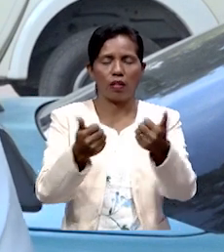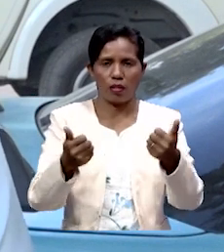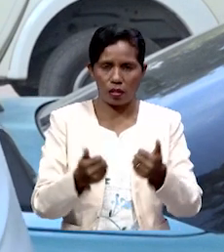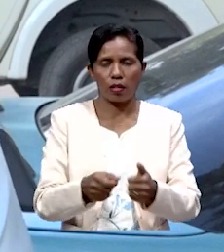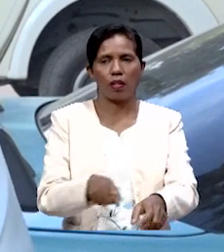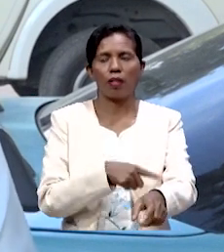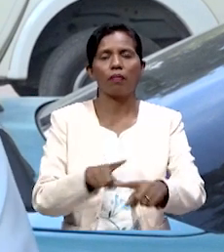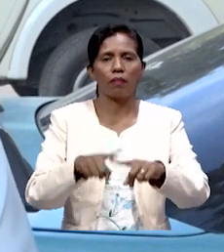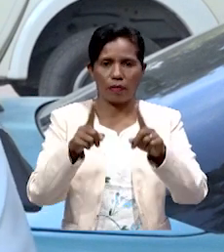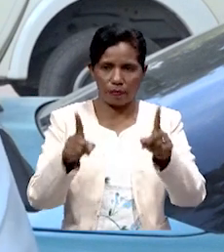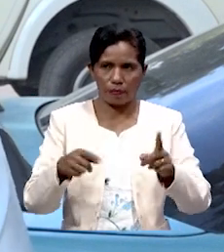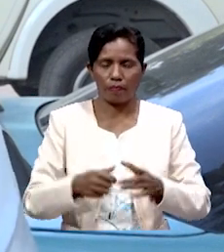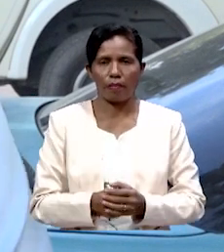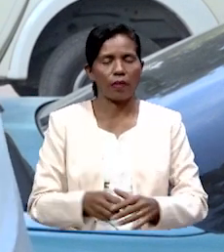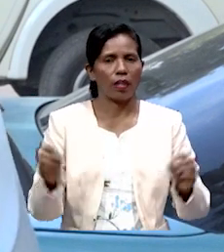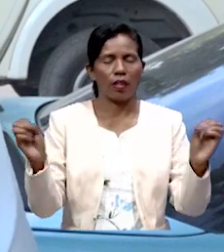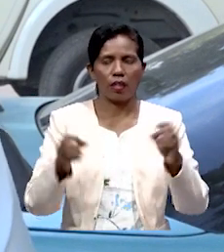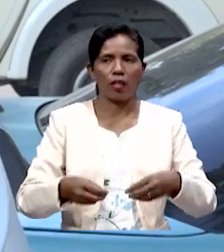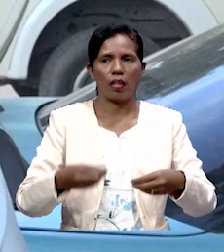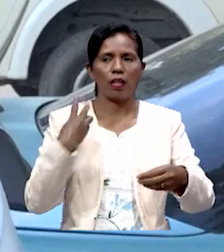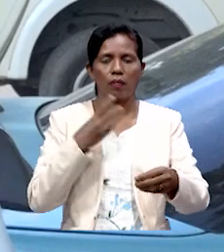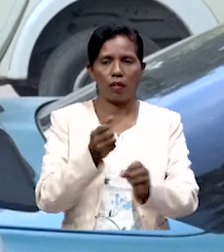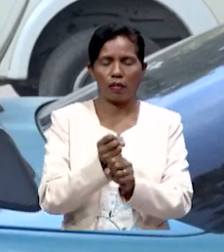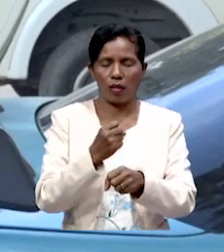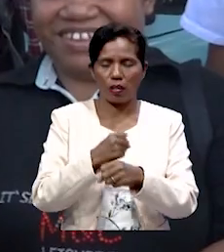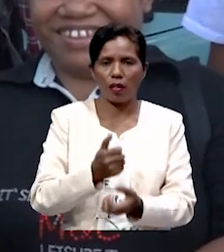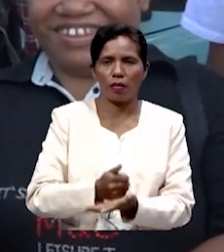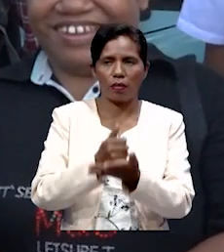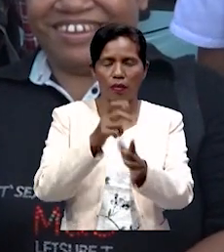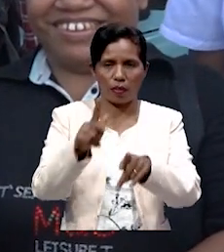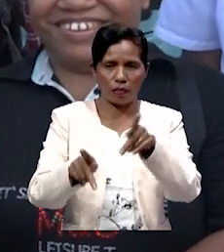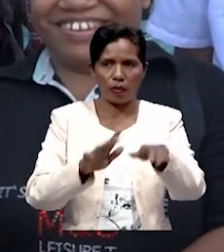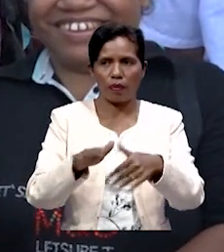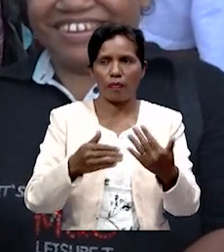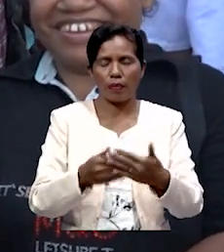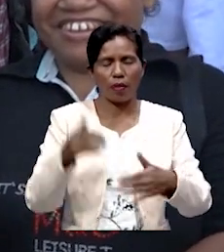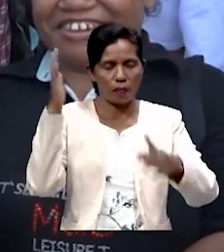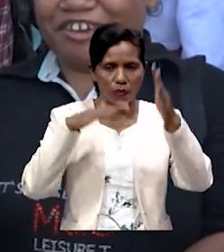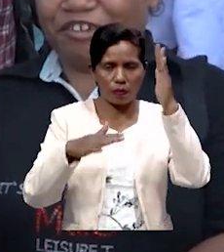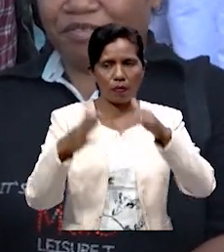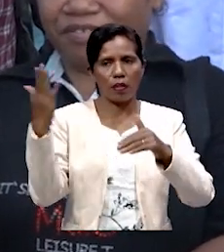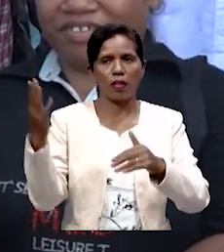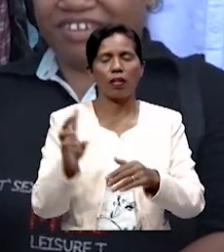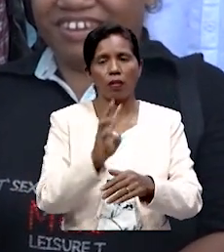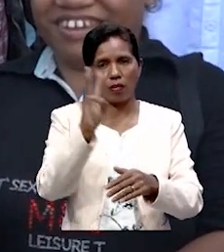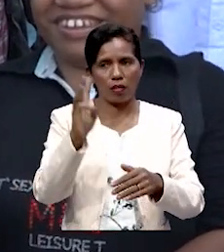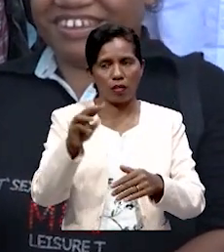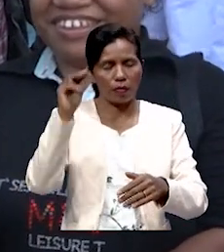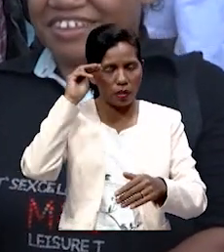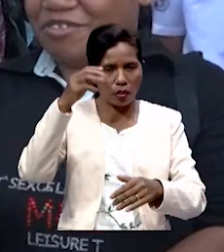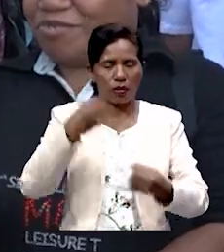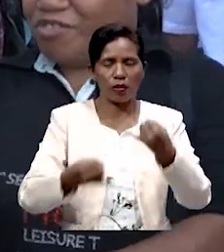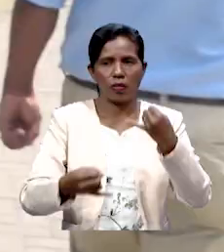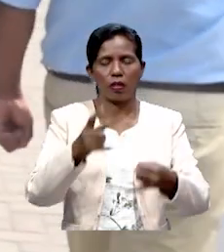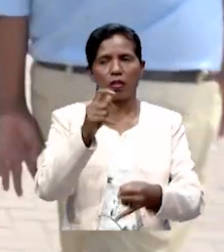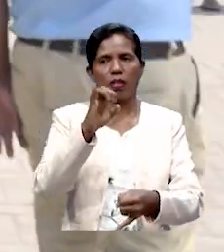be atraso ida nemos la empata a mi halo atendimento be tene público. Relación ao problema ne ia quarta-feira Ministro de Justiça Tiago